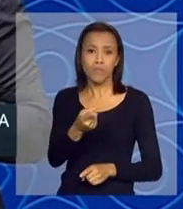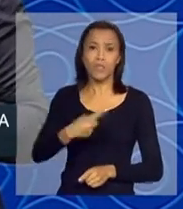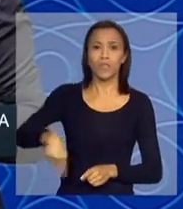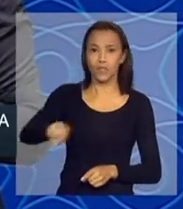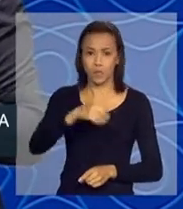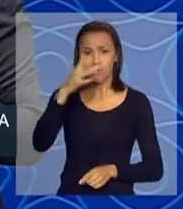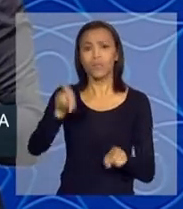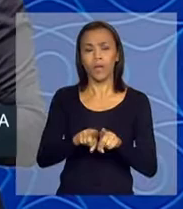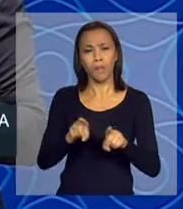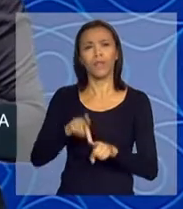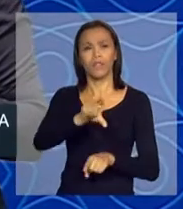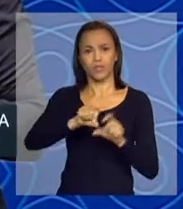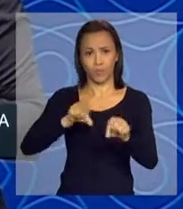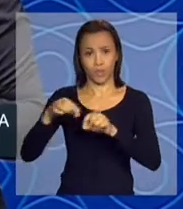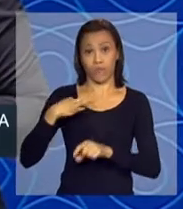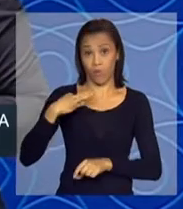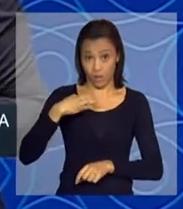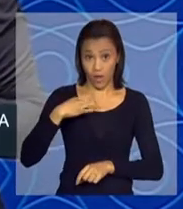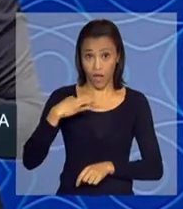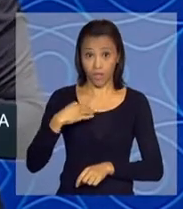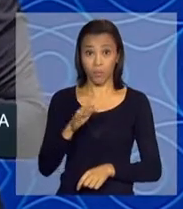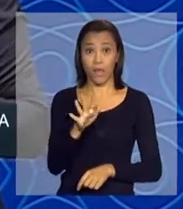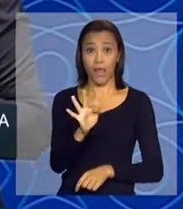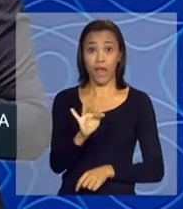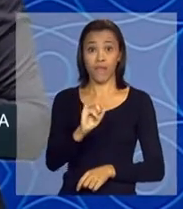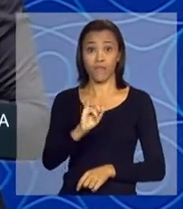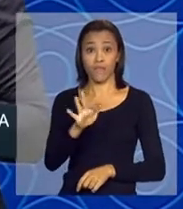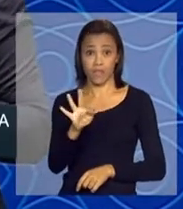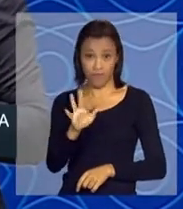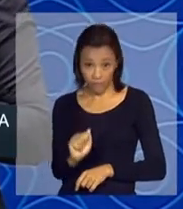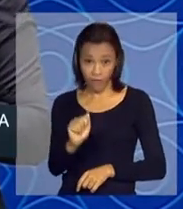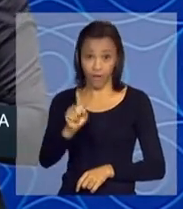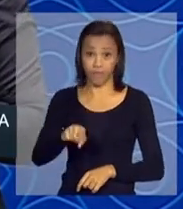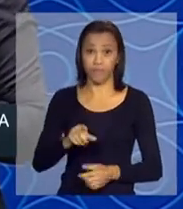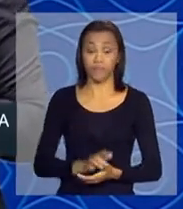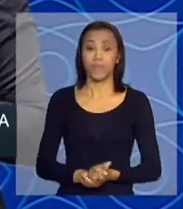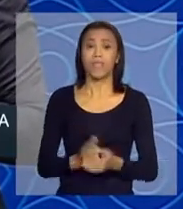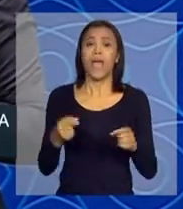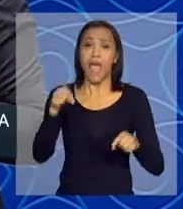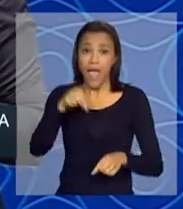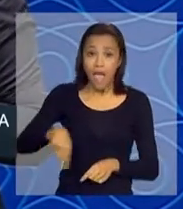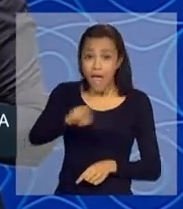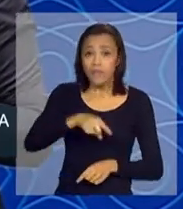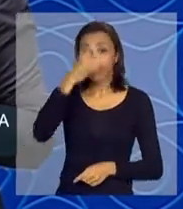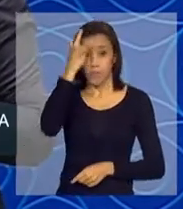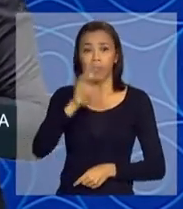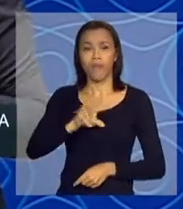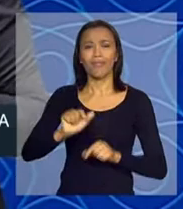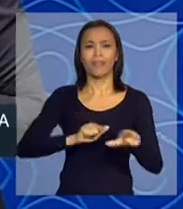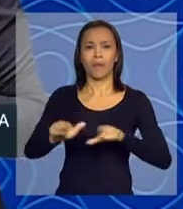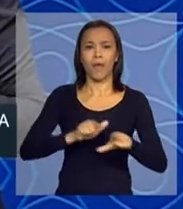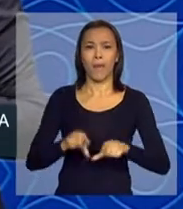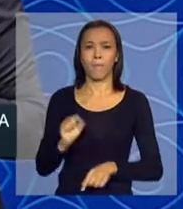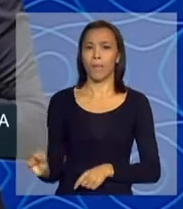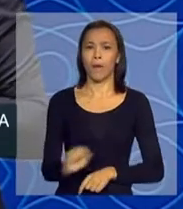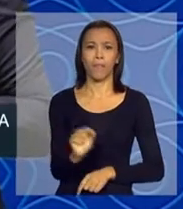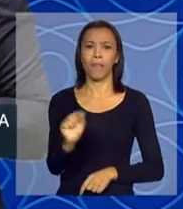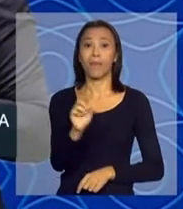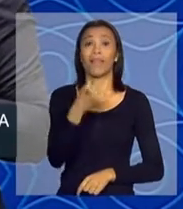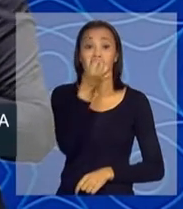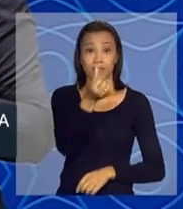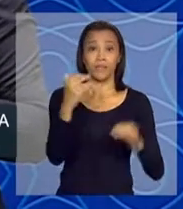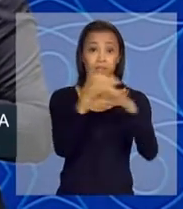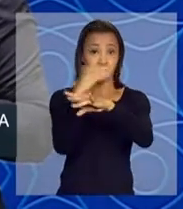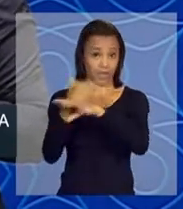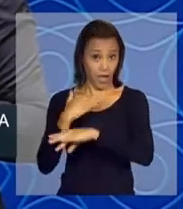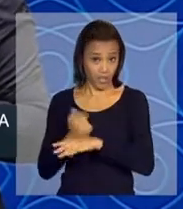candidatos a voluntariado selecionados pela FIFA a Federação Internacional de futebol Essas pessoas vão trabalhar nas seis cidades-sede